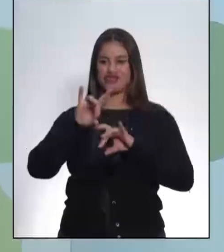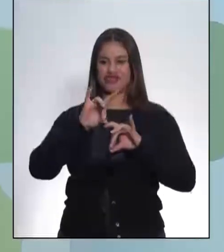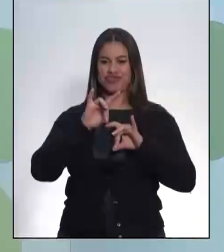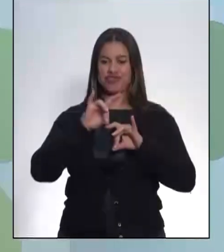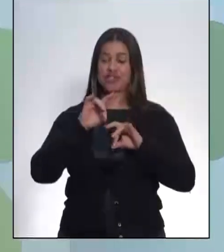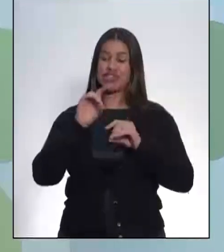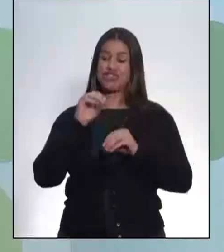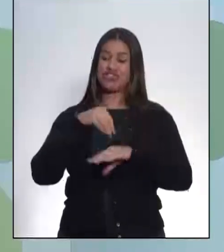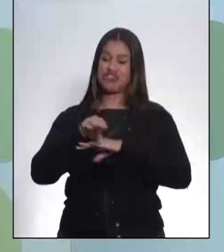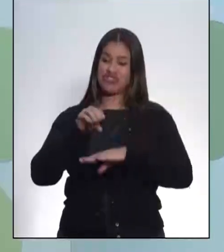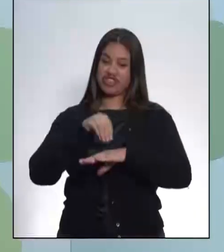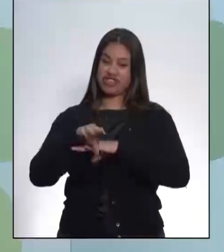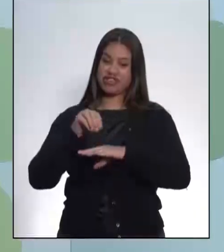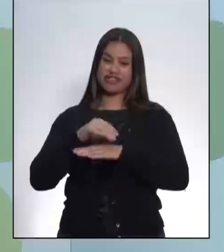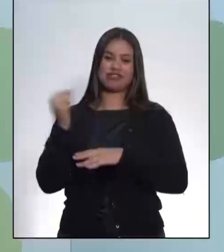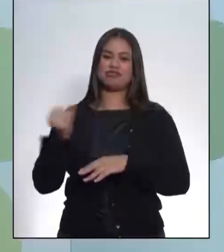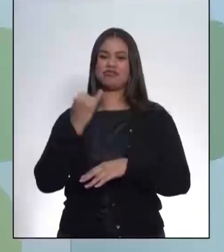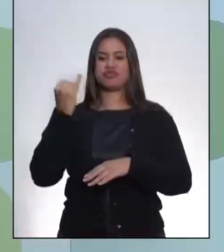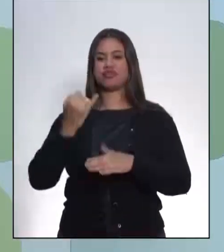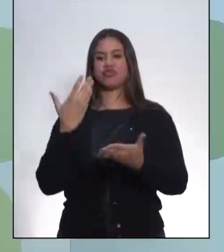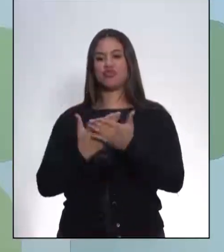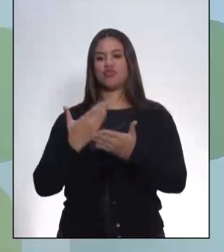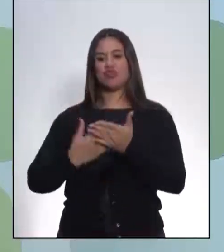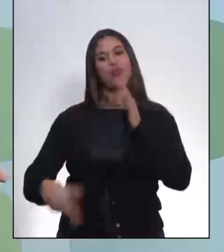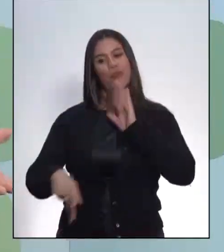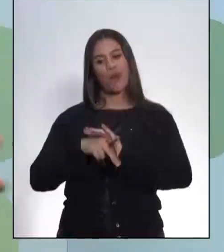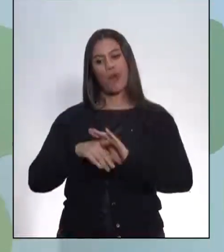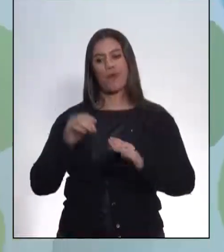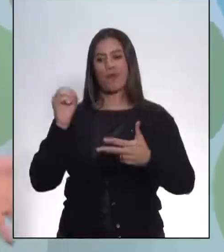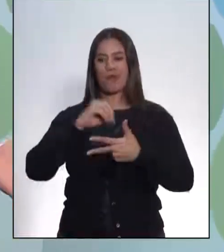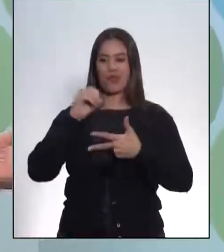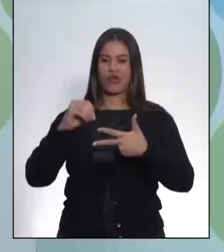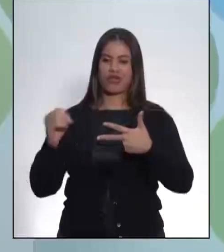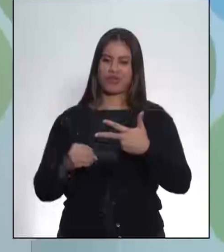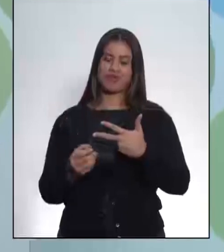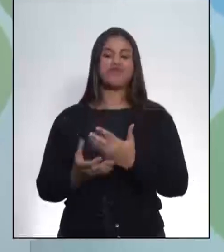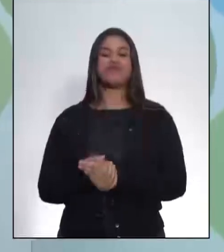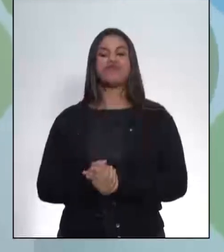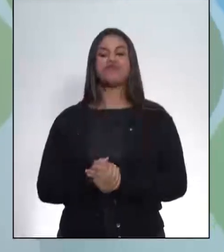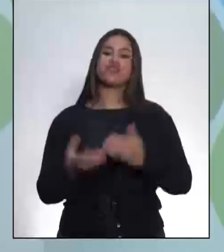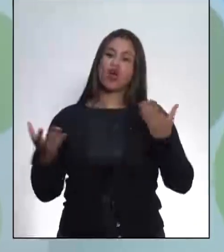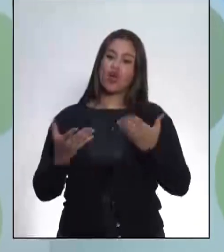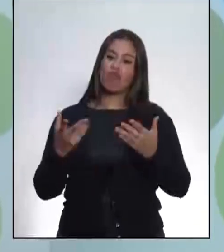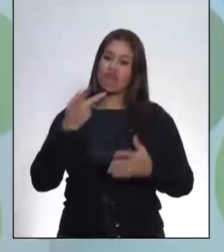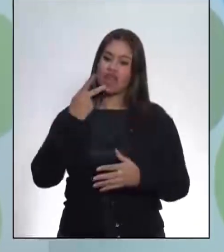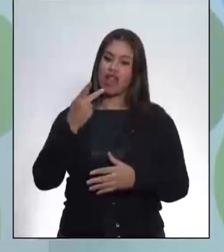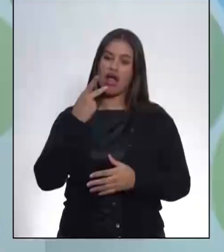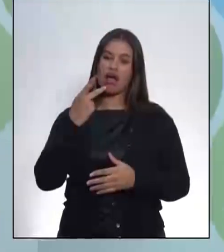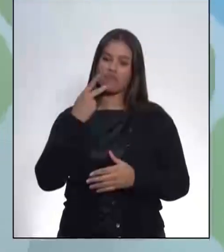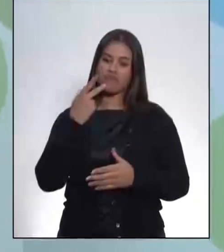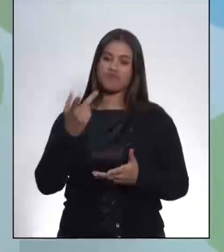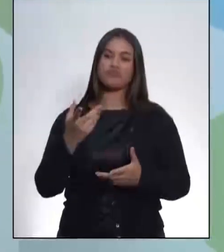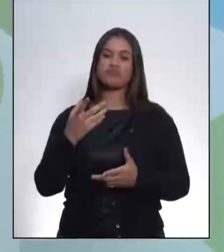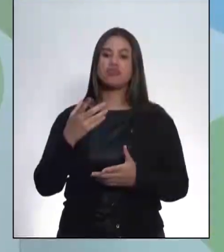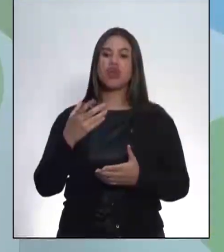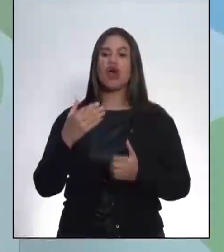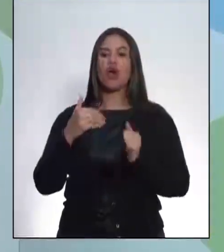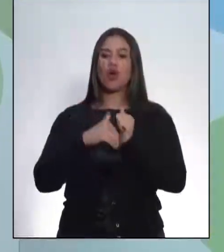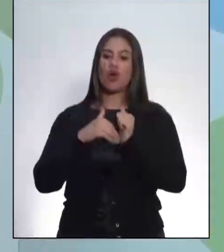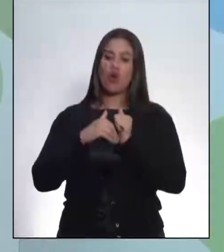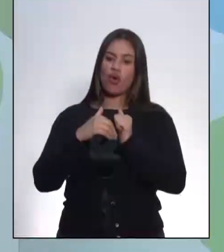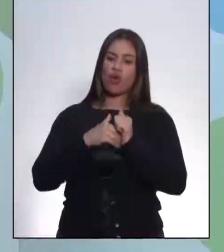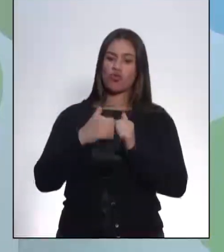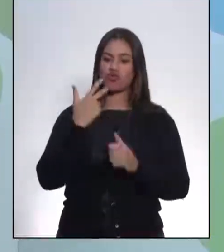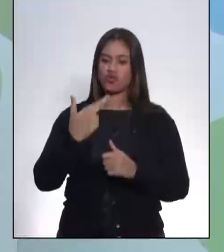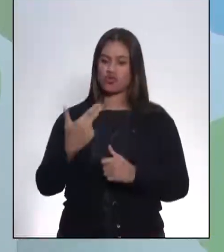as próximas semanas, para a sequência aí do seu estudo para o Enem, tá bom? Nosso encontro de hoje é sobre códigos e linguagens. Você sabe, você vai ter uma prova de 5 horas e